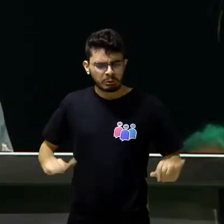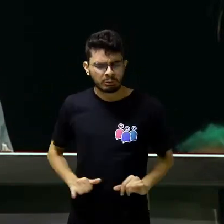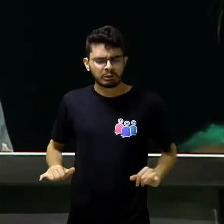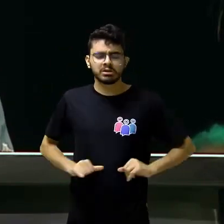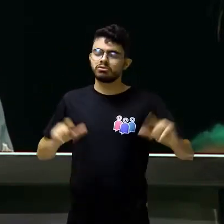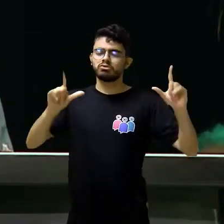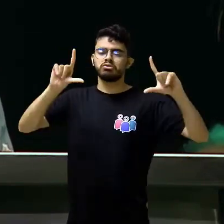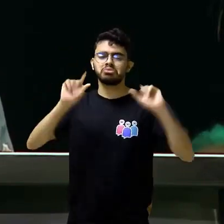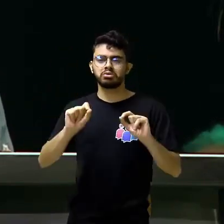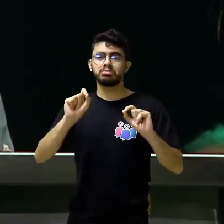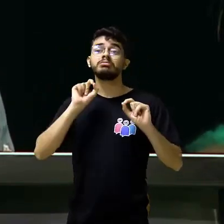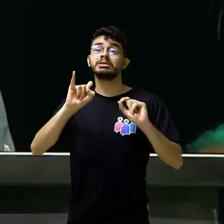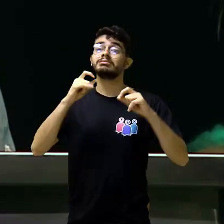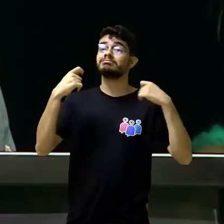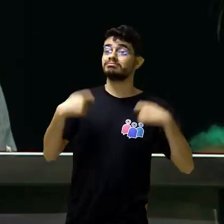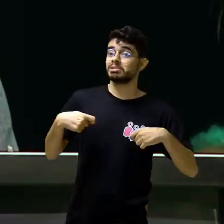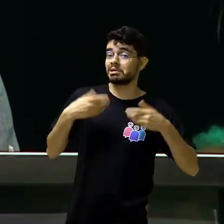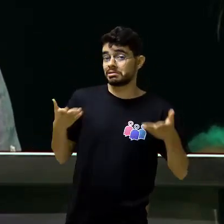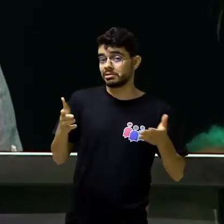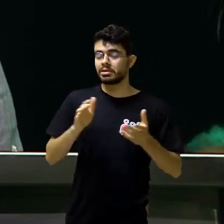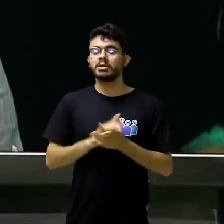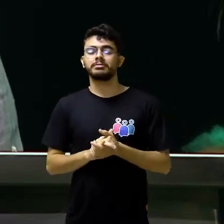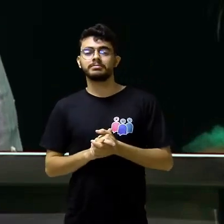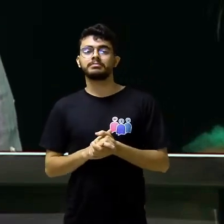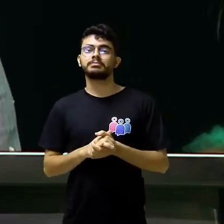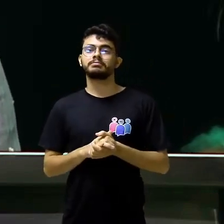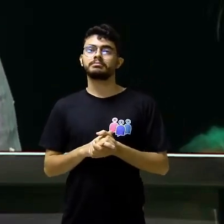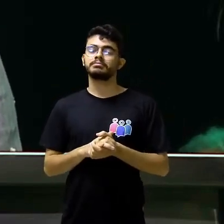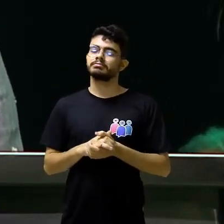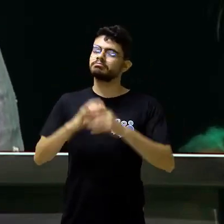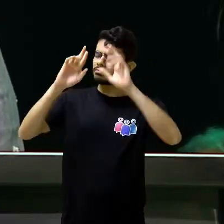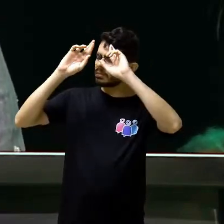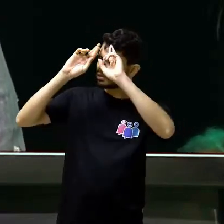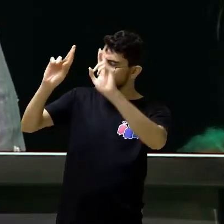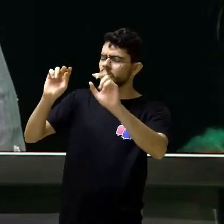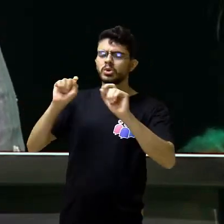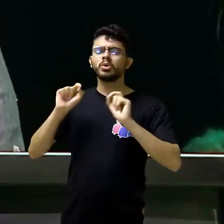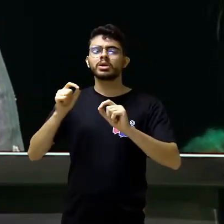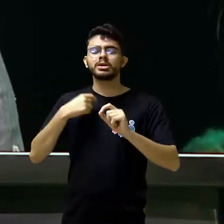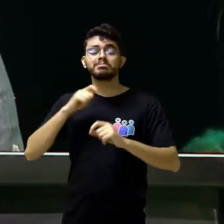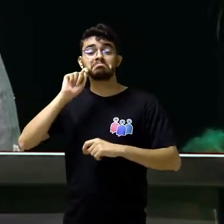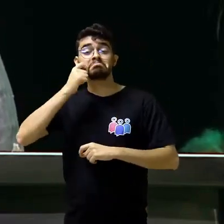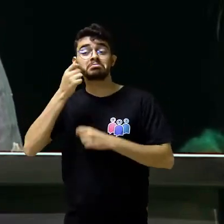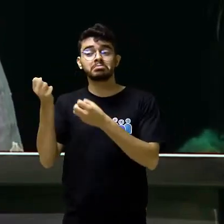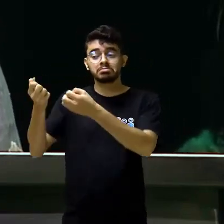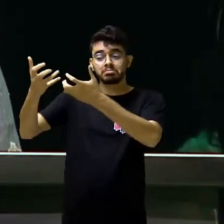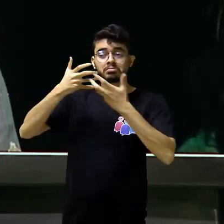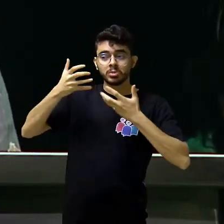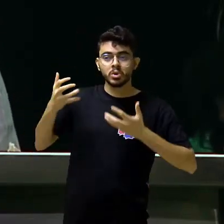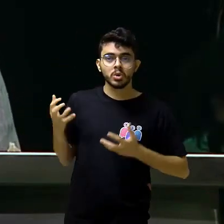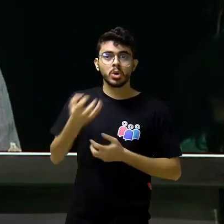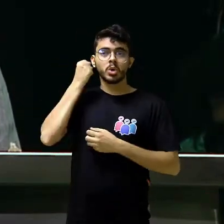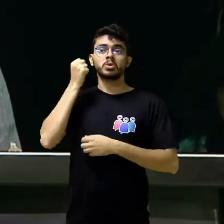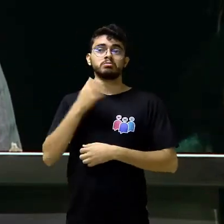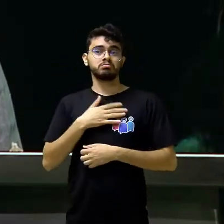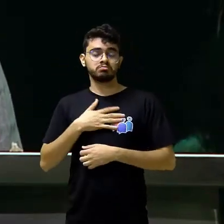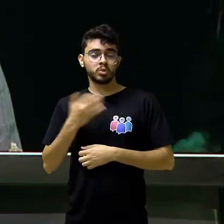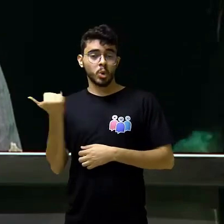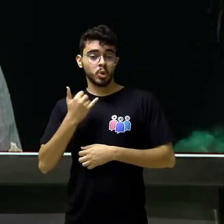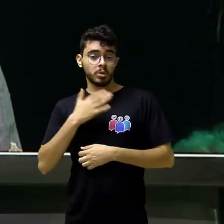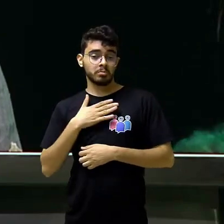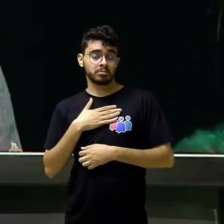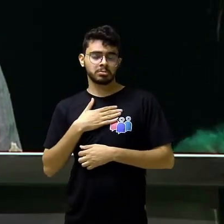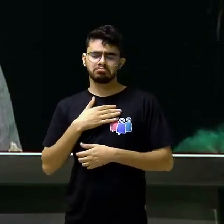sofrimento quando necessário. Respeitarei os segredos que me forem confiados,